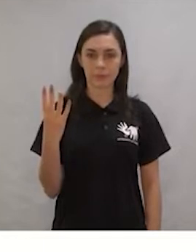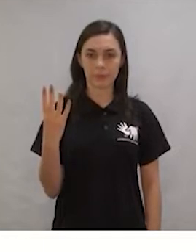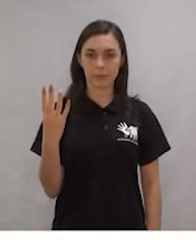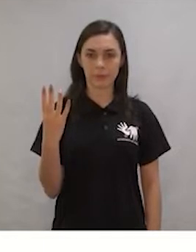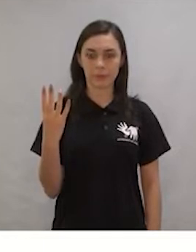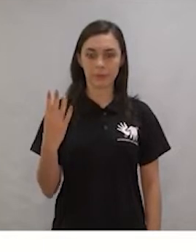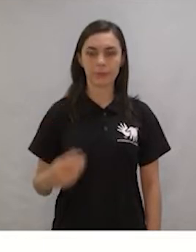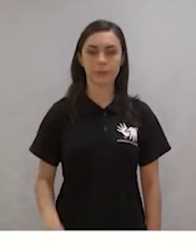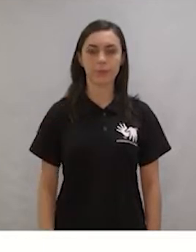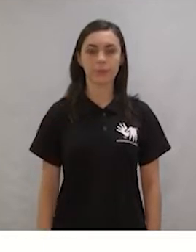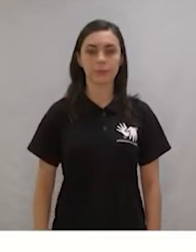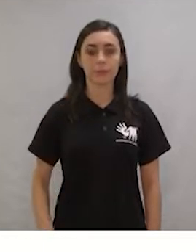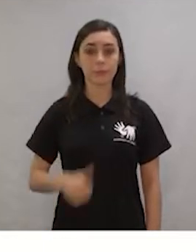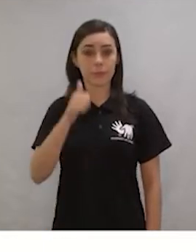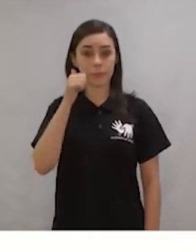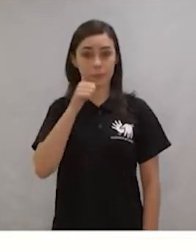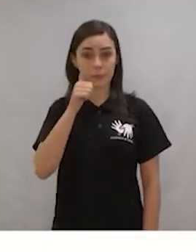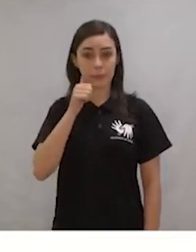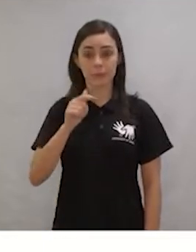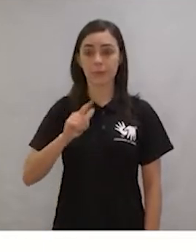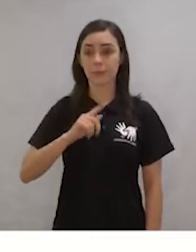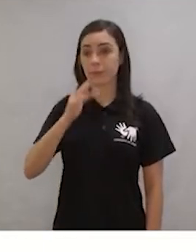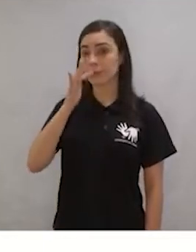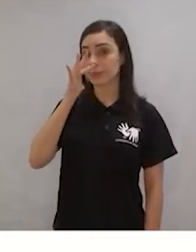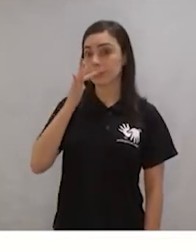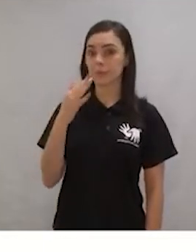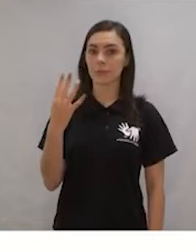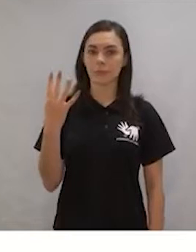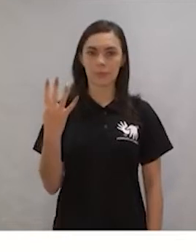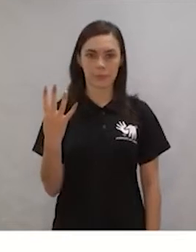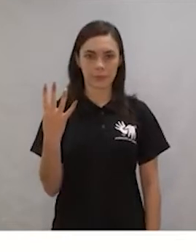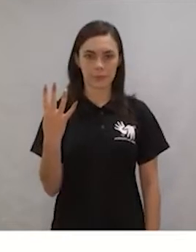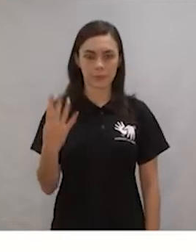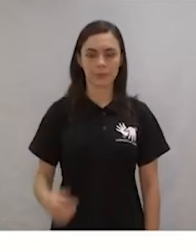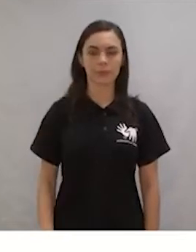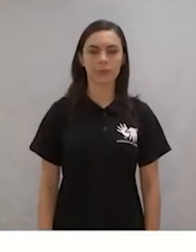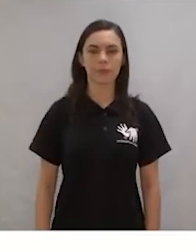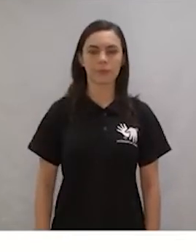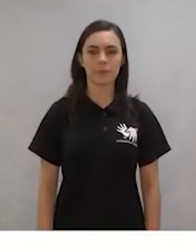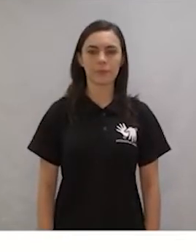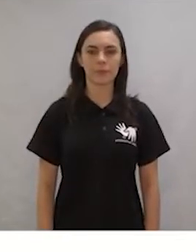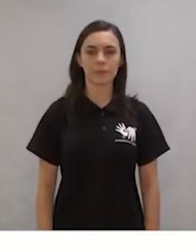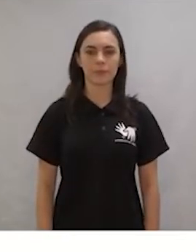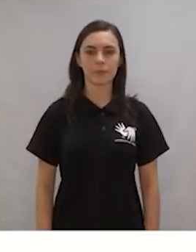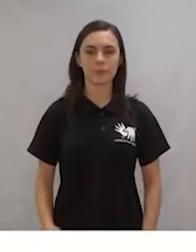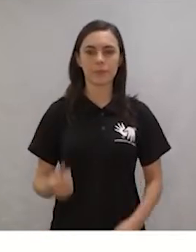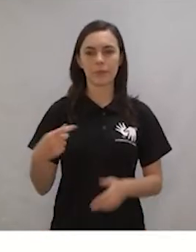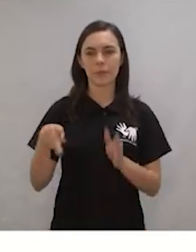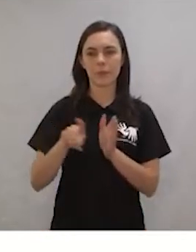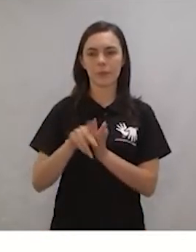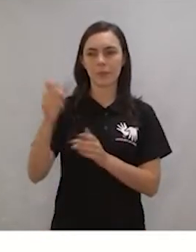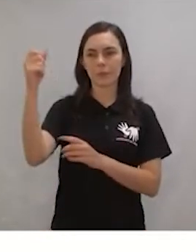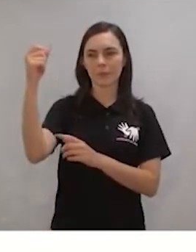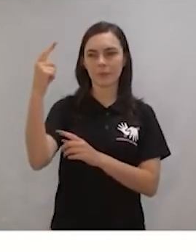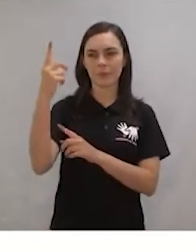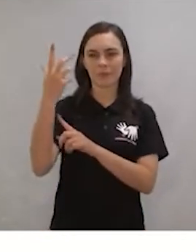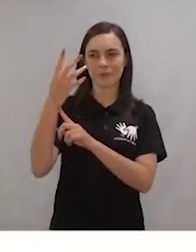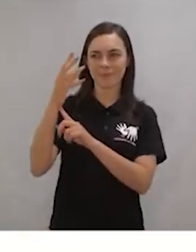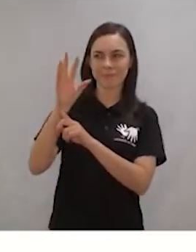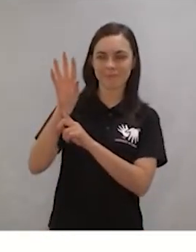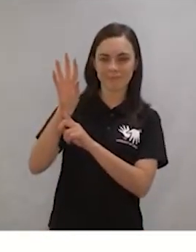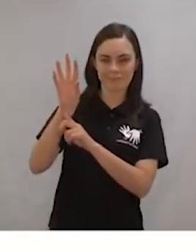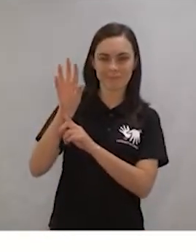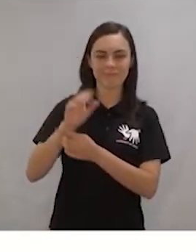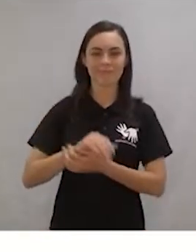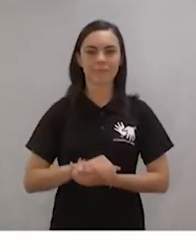quatro. Então, a Laura apresentou 4 flores, 4 girassóis.